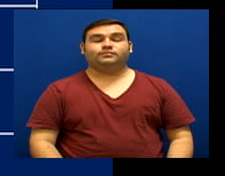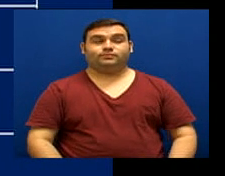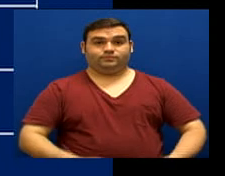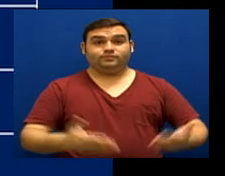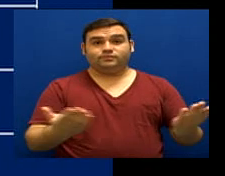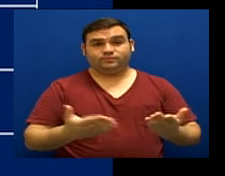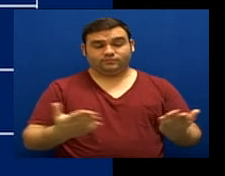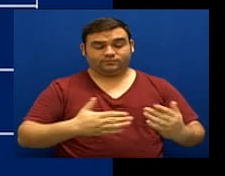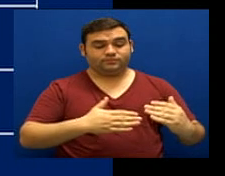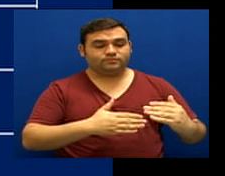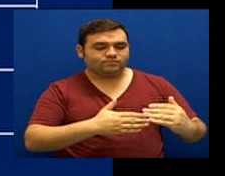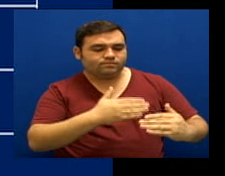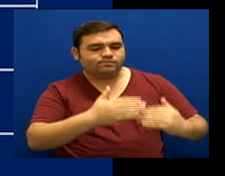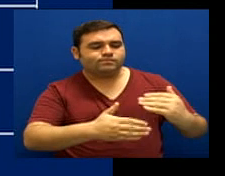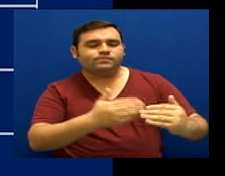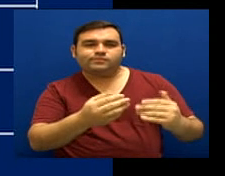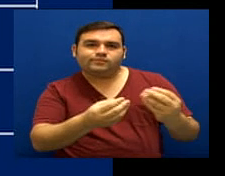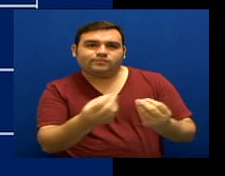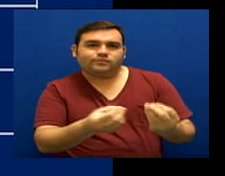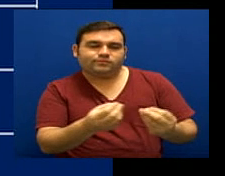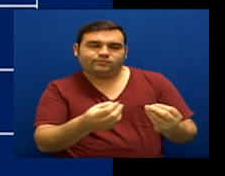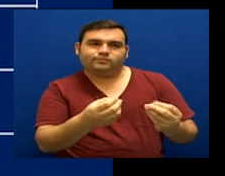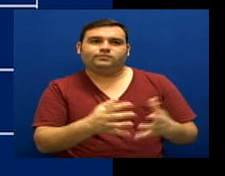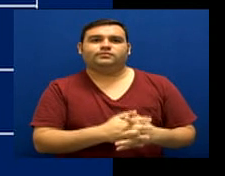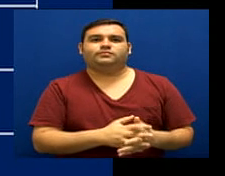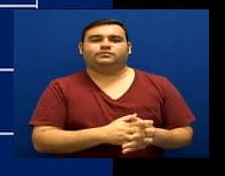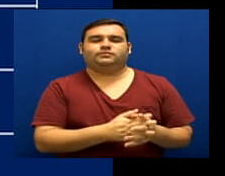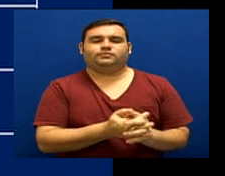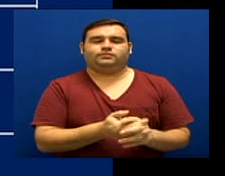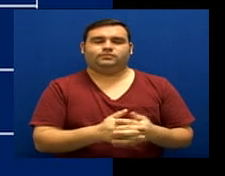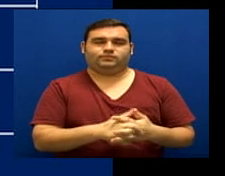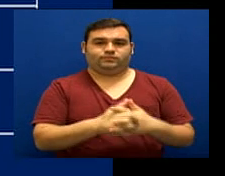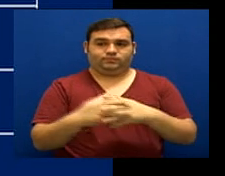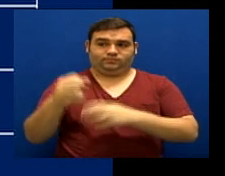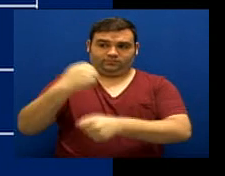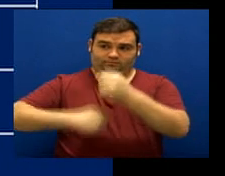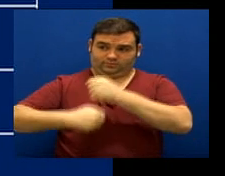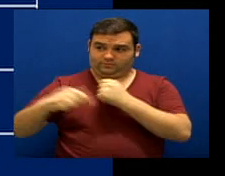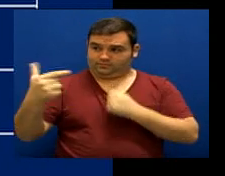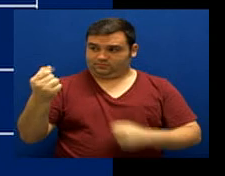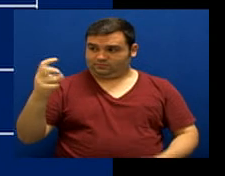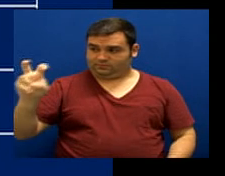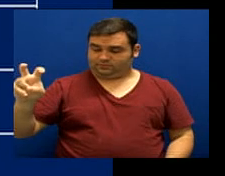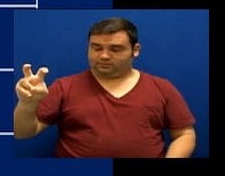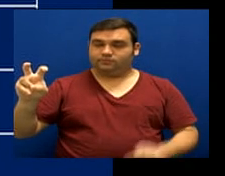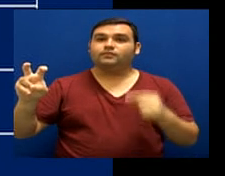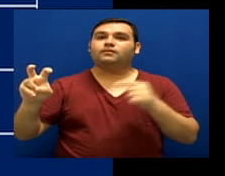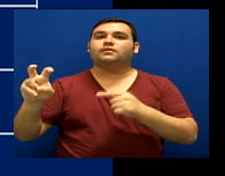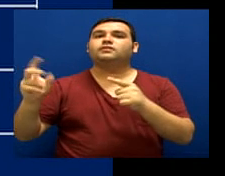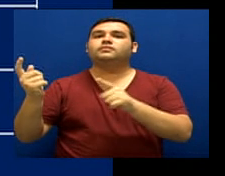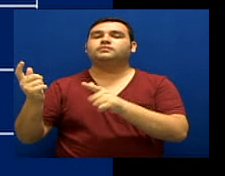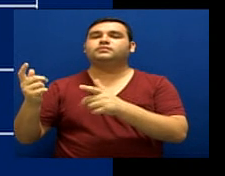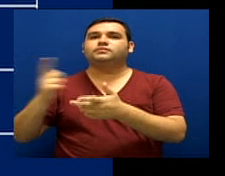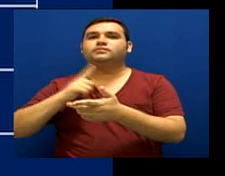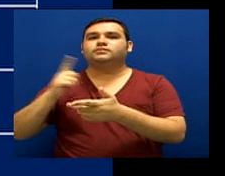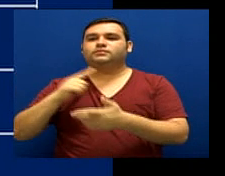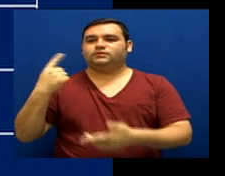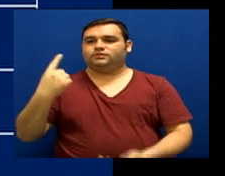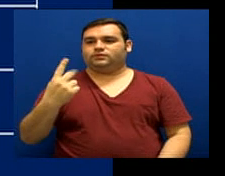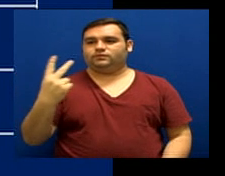aí temos a evolução da dívida fiscal líquida no ano de 2015 um saldo de